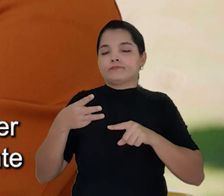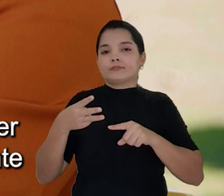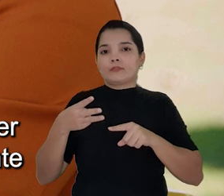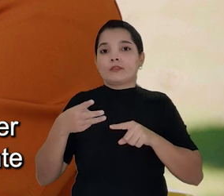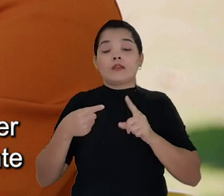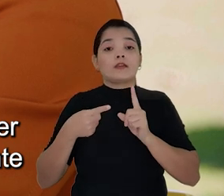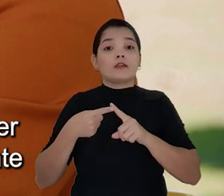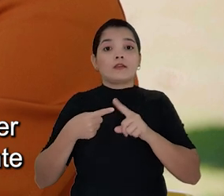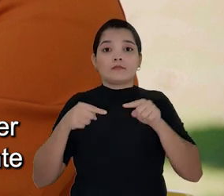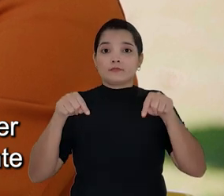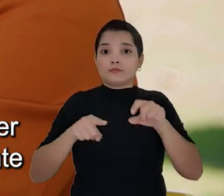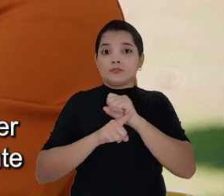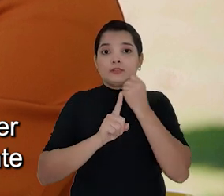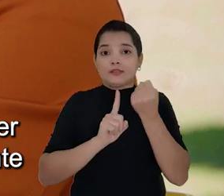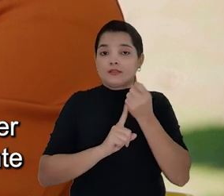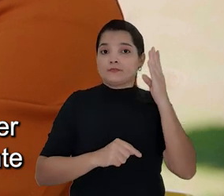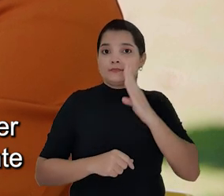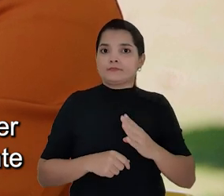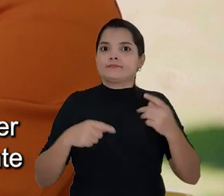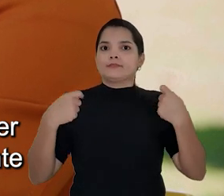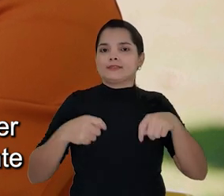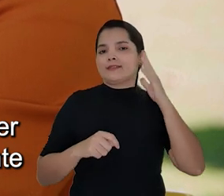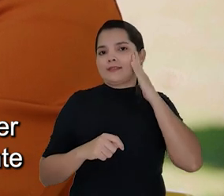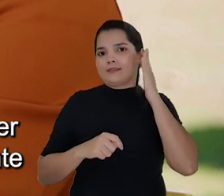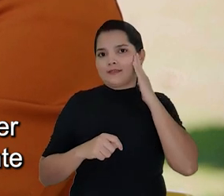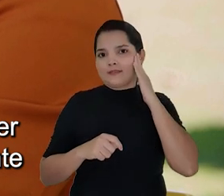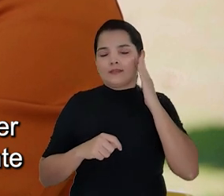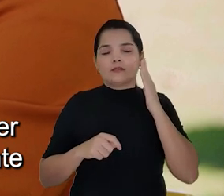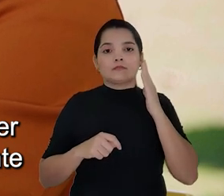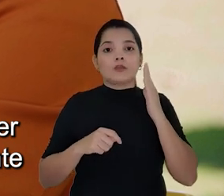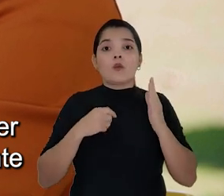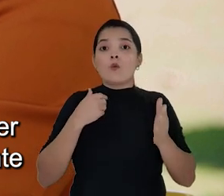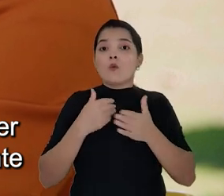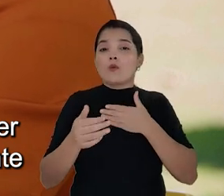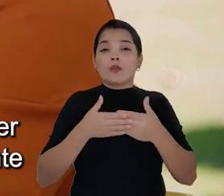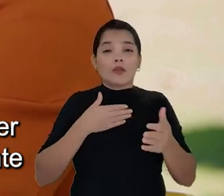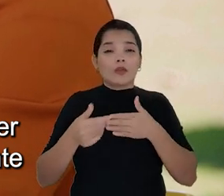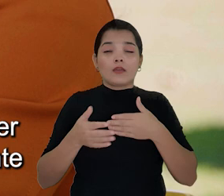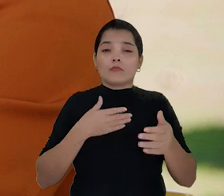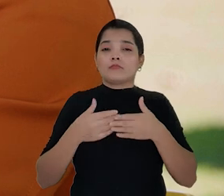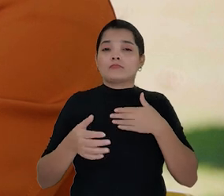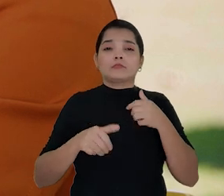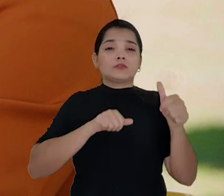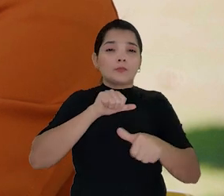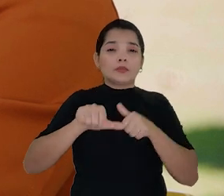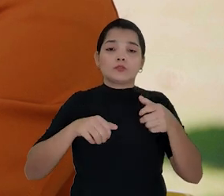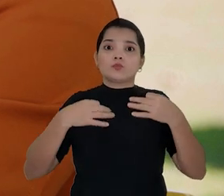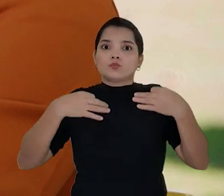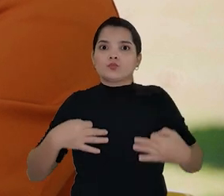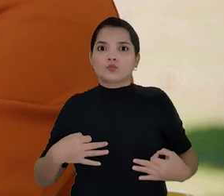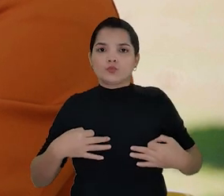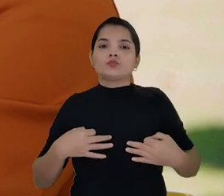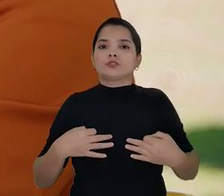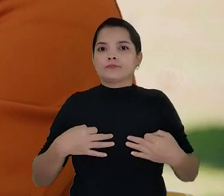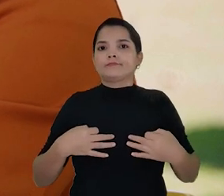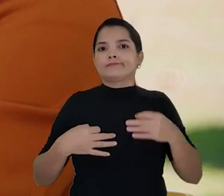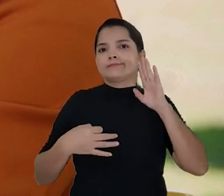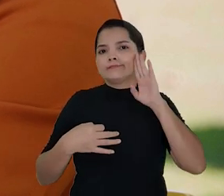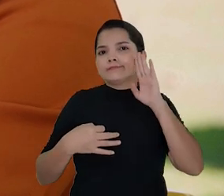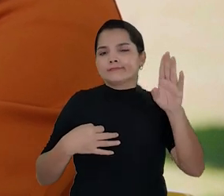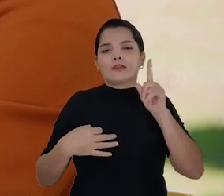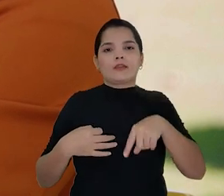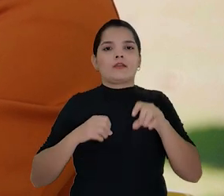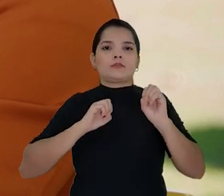precisa entender que qualquer transformação socialmente Justa e economicamente sustentável se dará pela via da